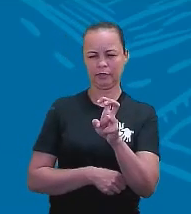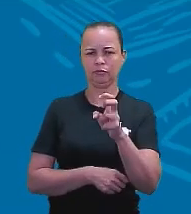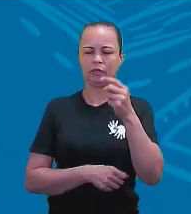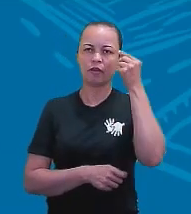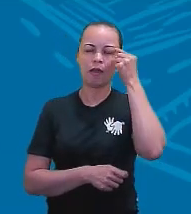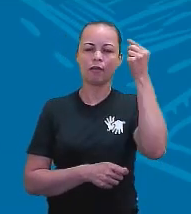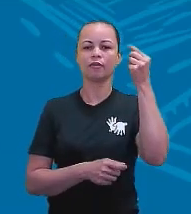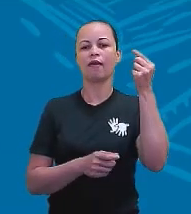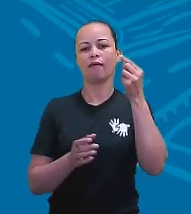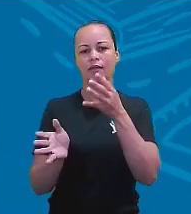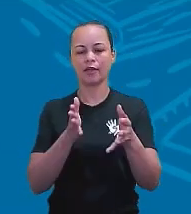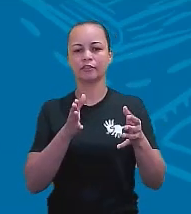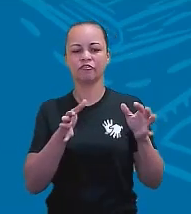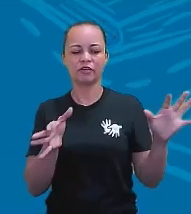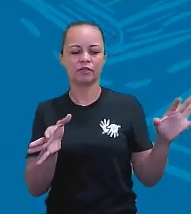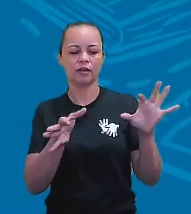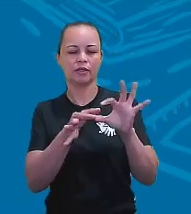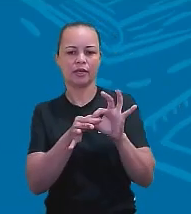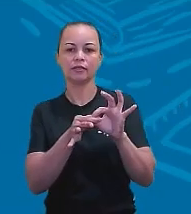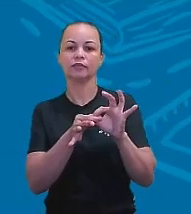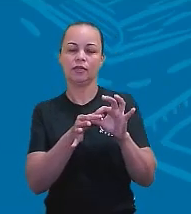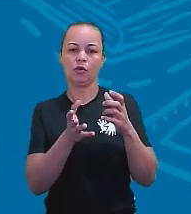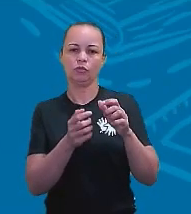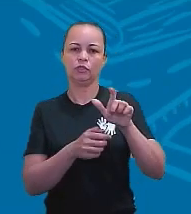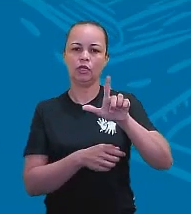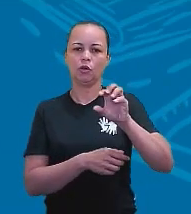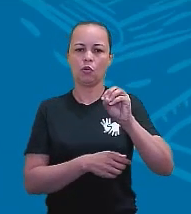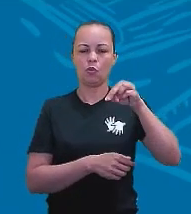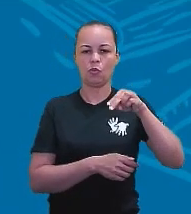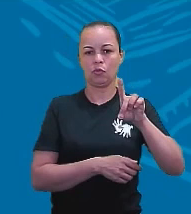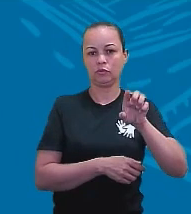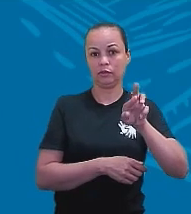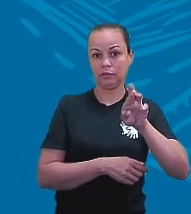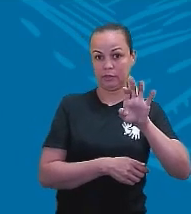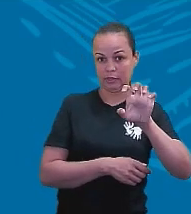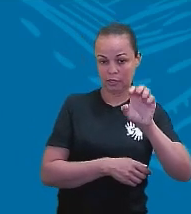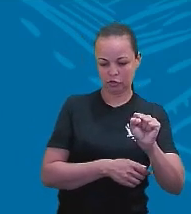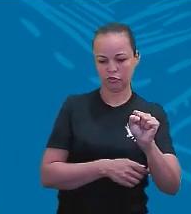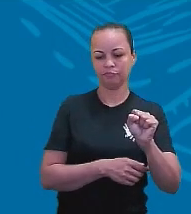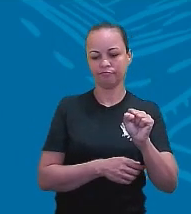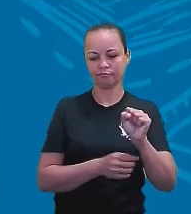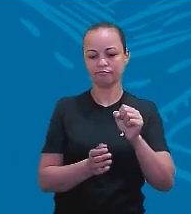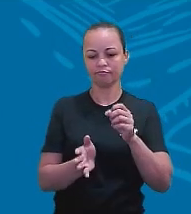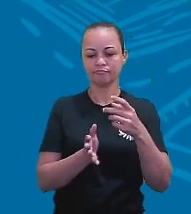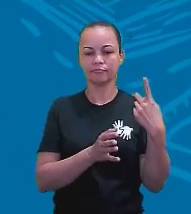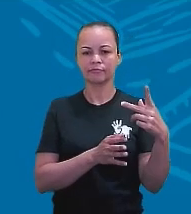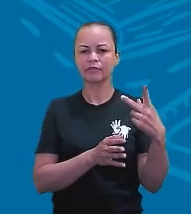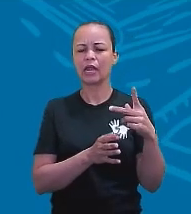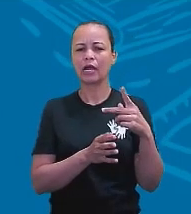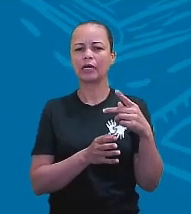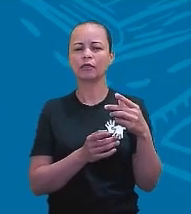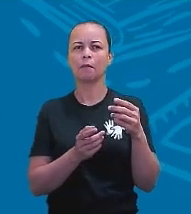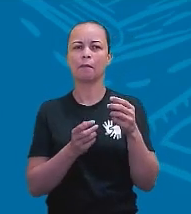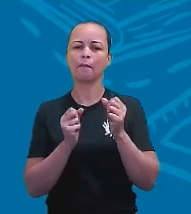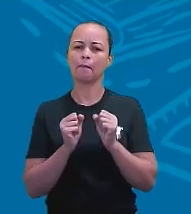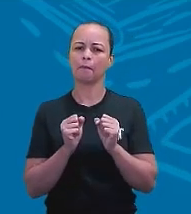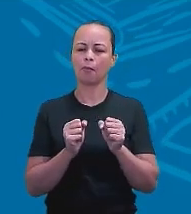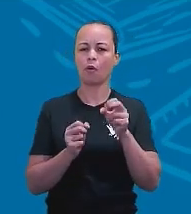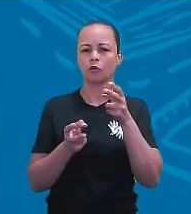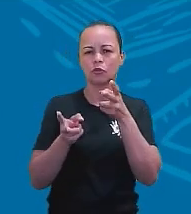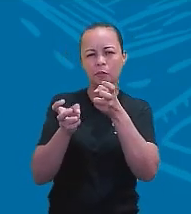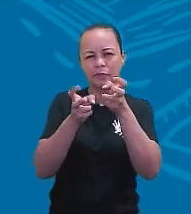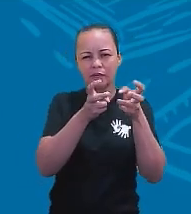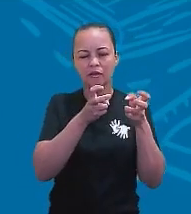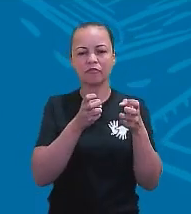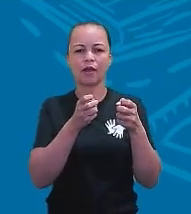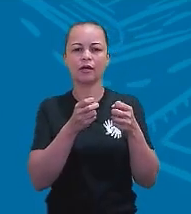de fazer a ligação entre Londres e sua parte aí oeste. Então, lá em Londres, tá? A gente pode ver isso aí também, olhando